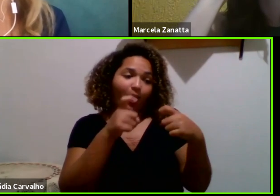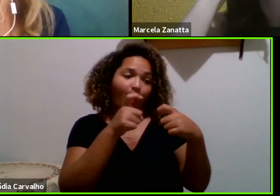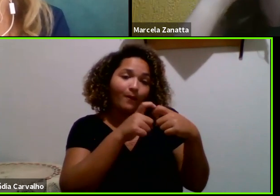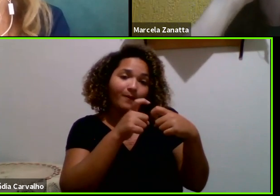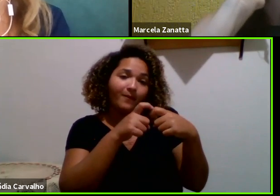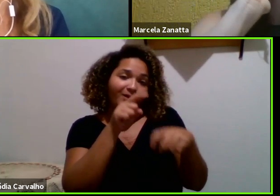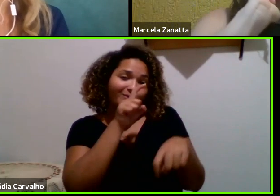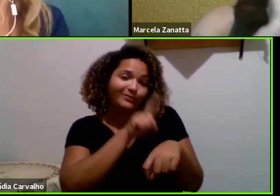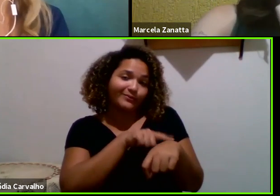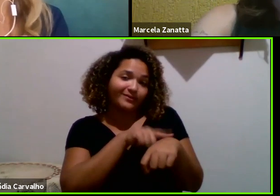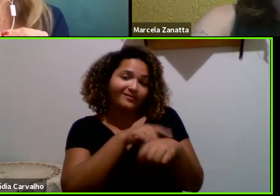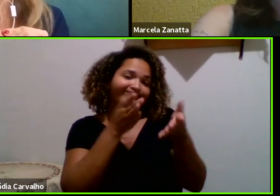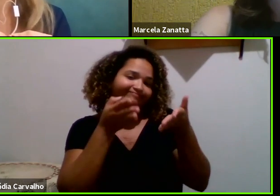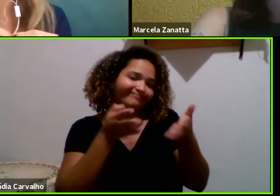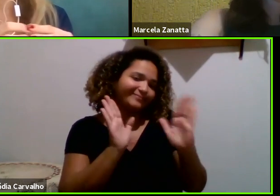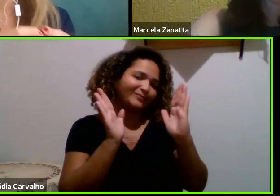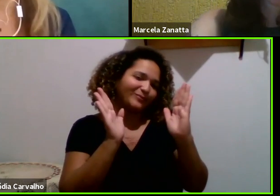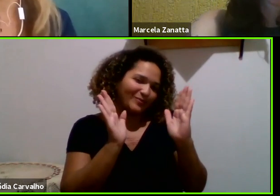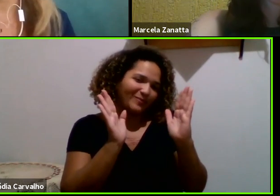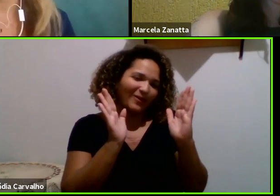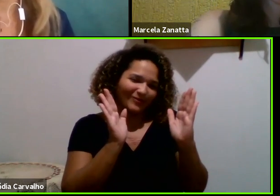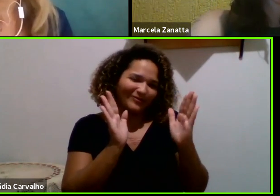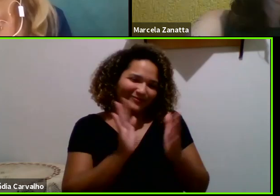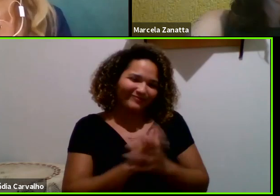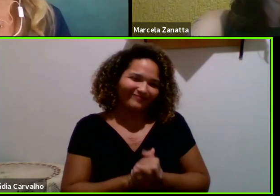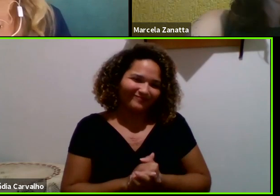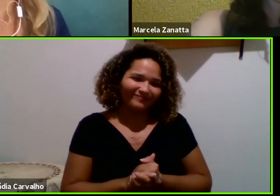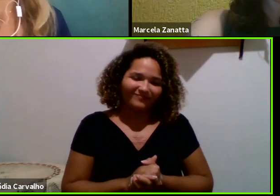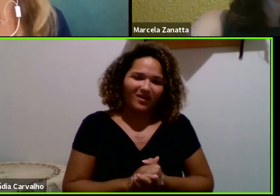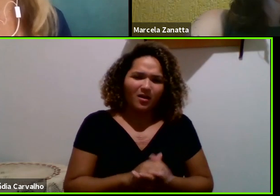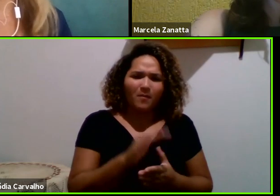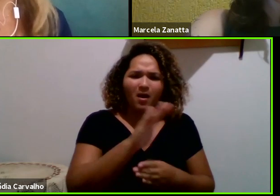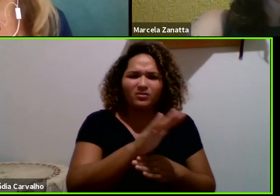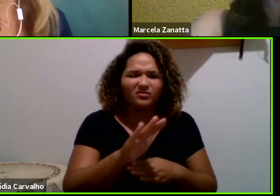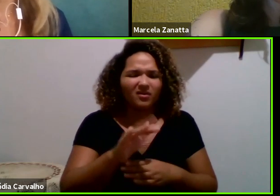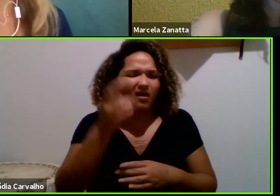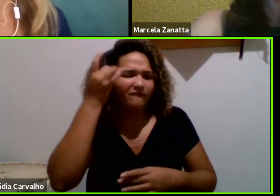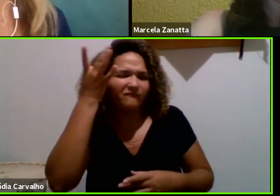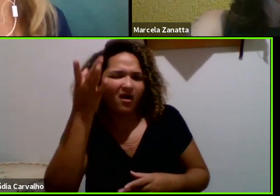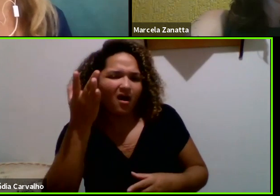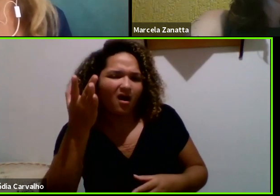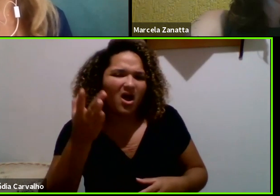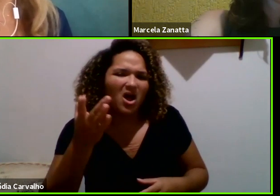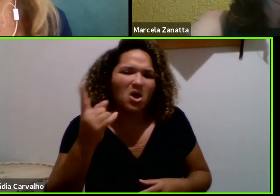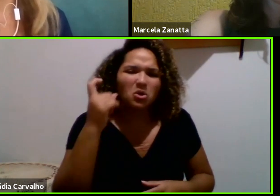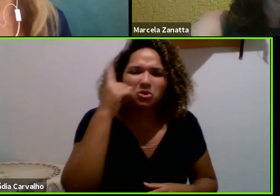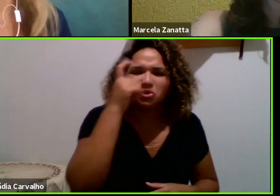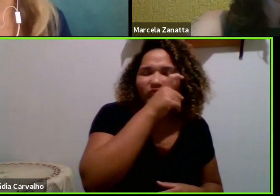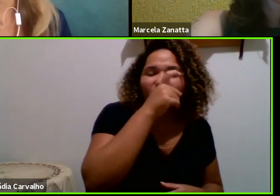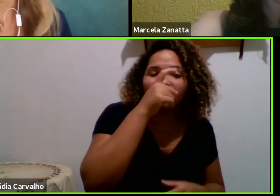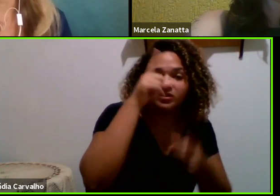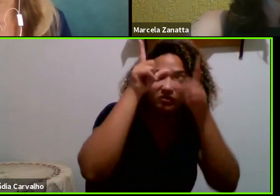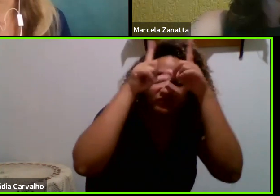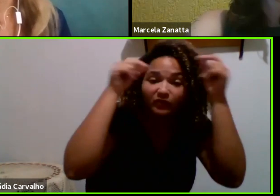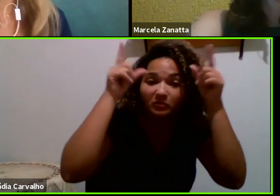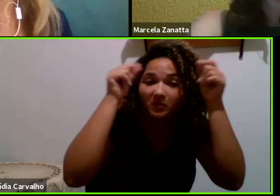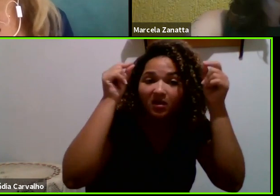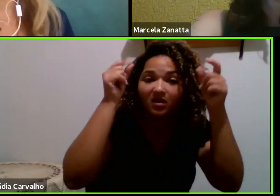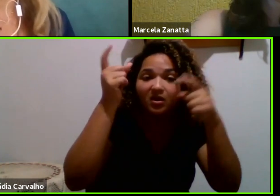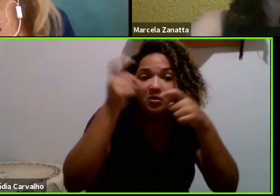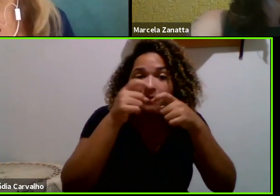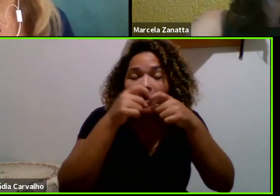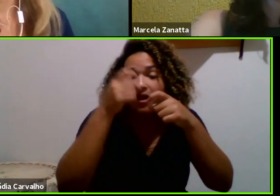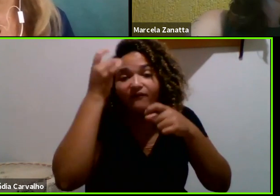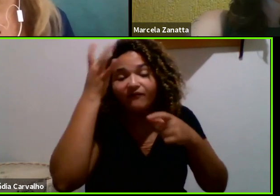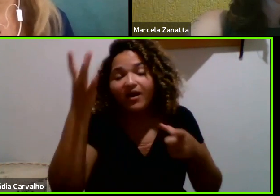para facilitar uma manipulação perineal, para facilitar os procedimentos obstétricos